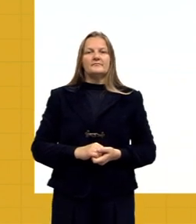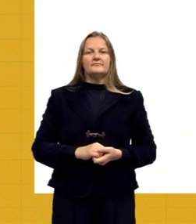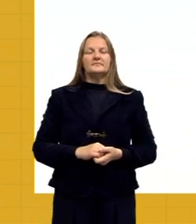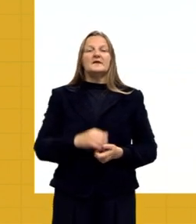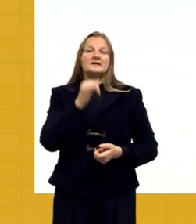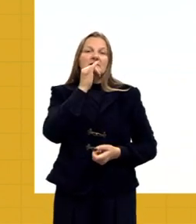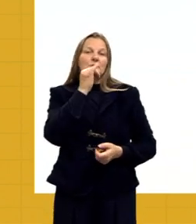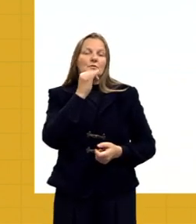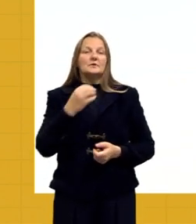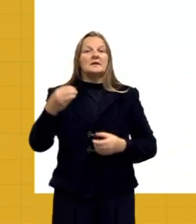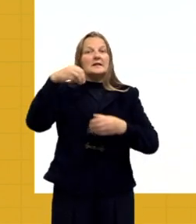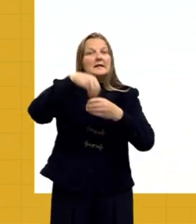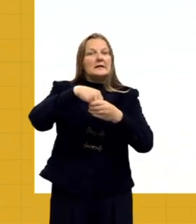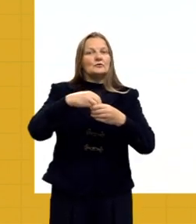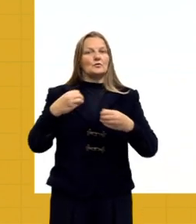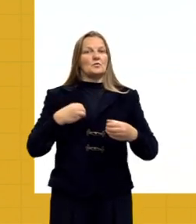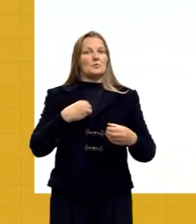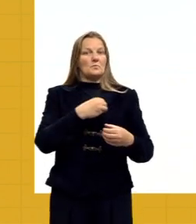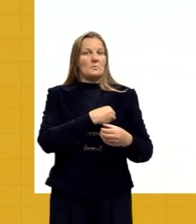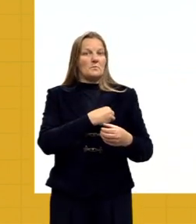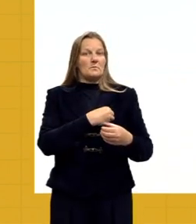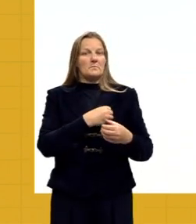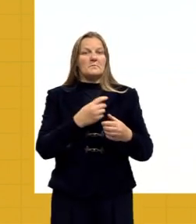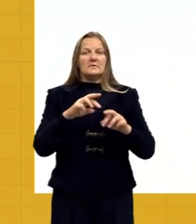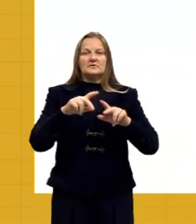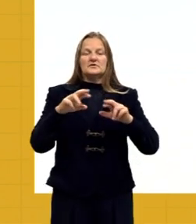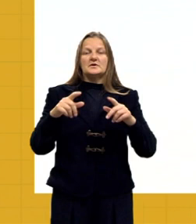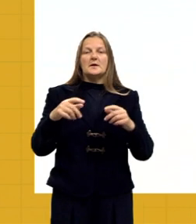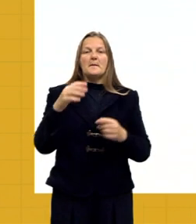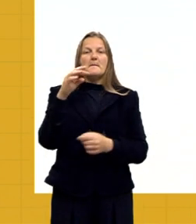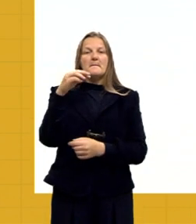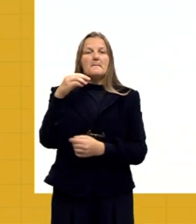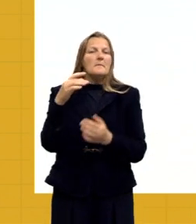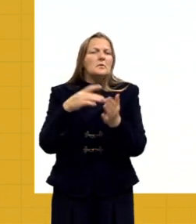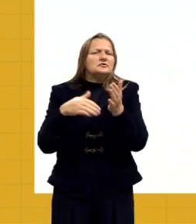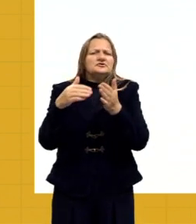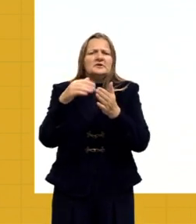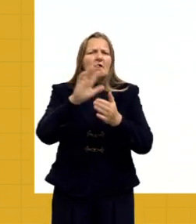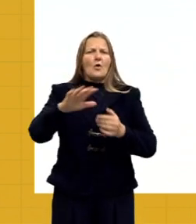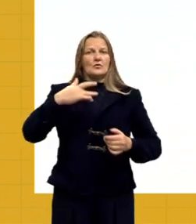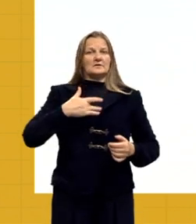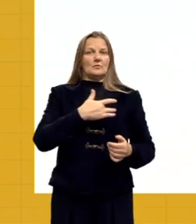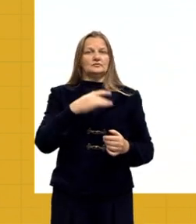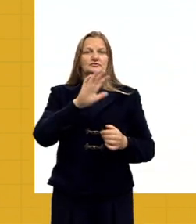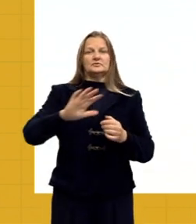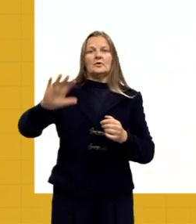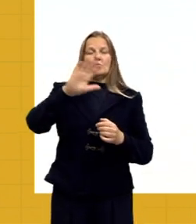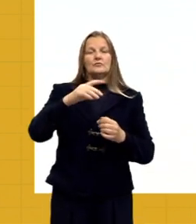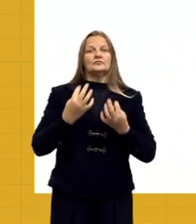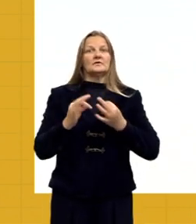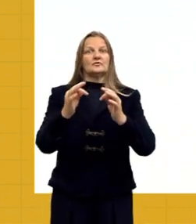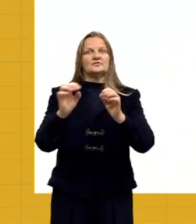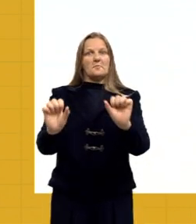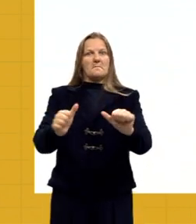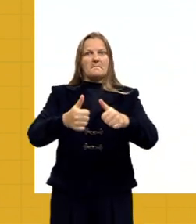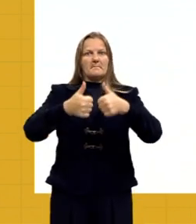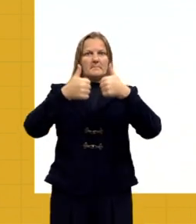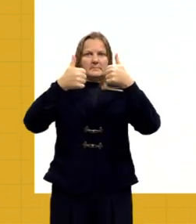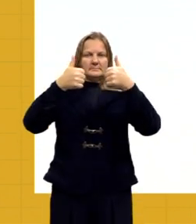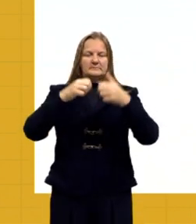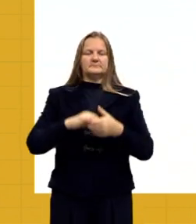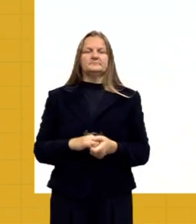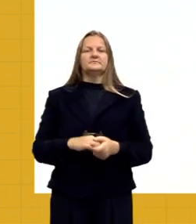da Medicina hoje tu tem a telemedicina né Tu tem uma um acesso a essas questões aí mas nós temos